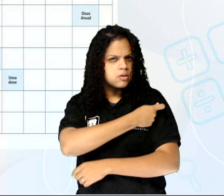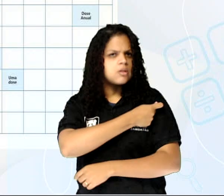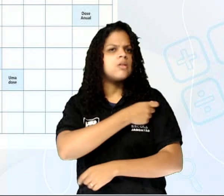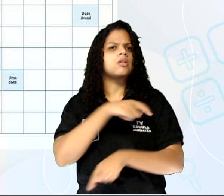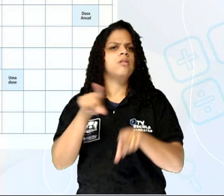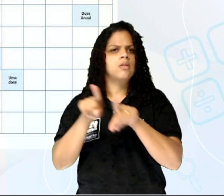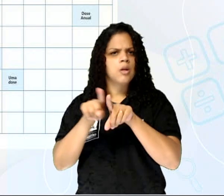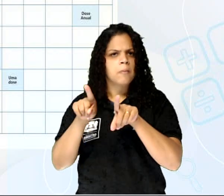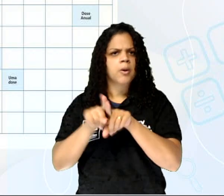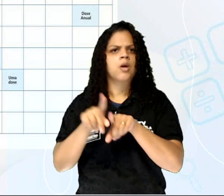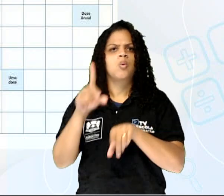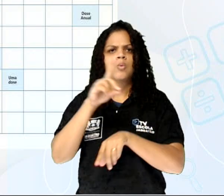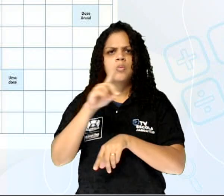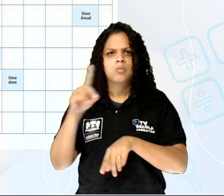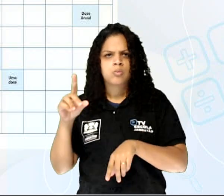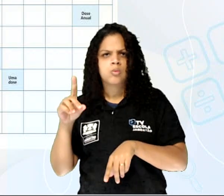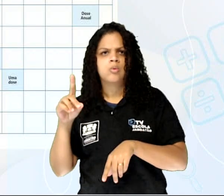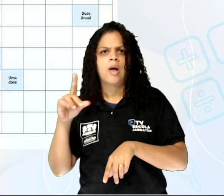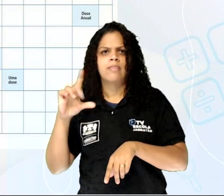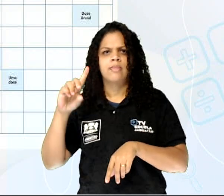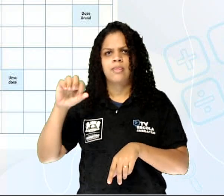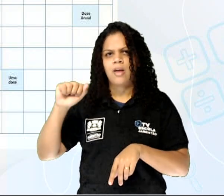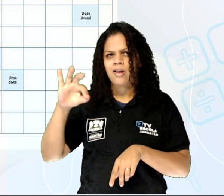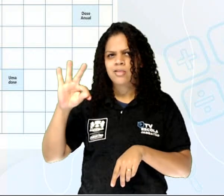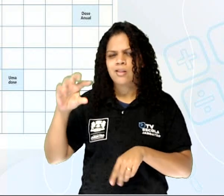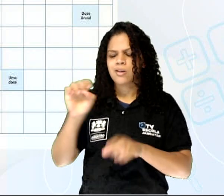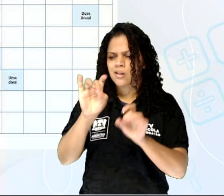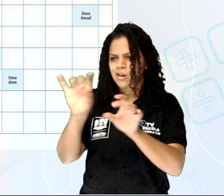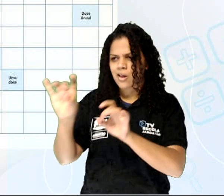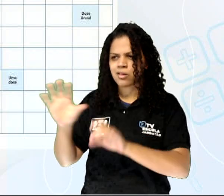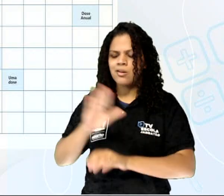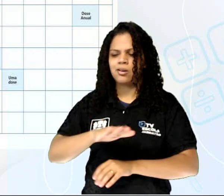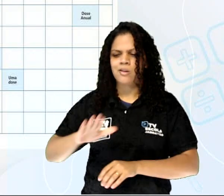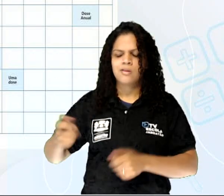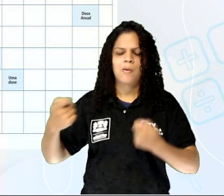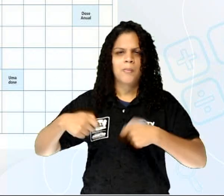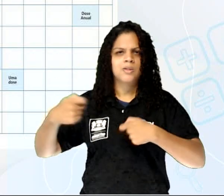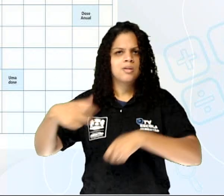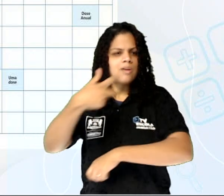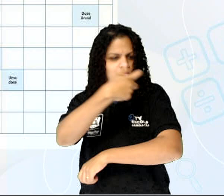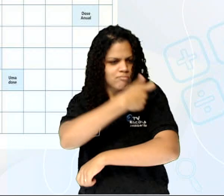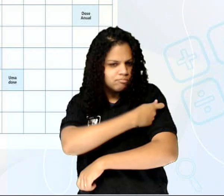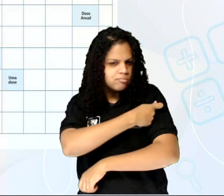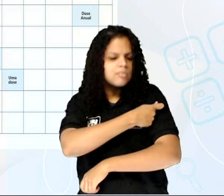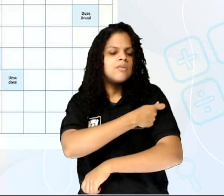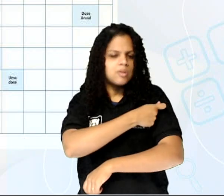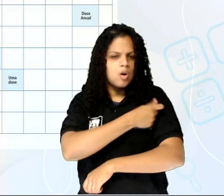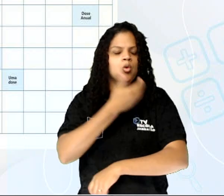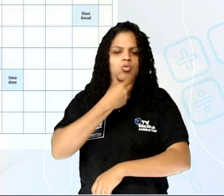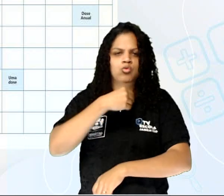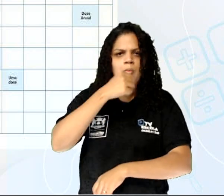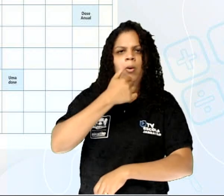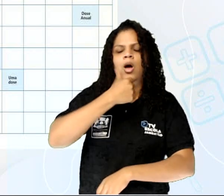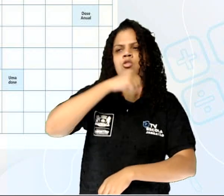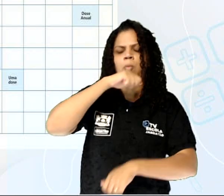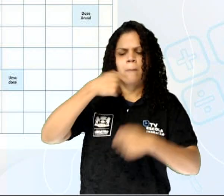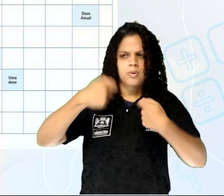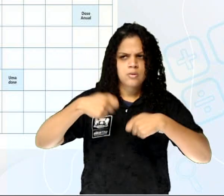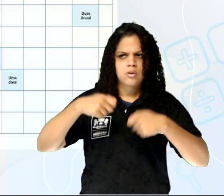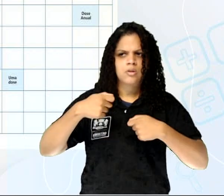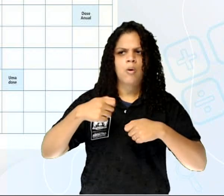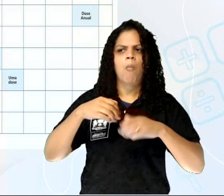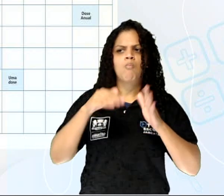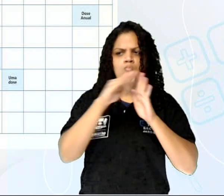essas vacinas. Todas elas estão disponíveis no SUS e os pais devem vacinar suas crianças, seguir o